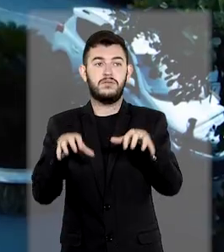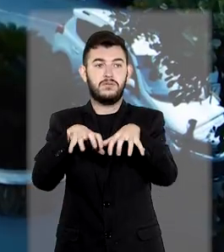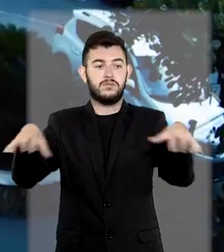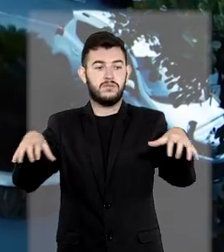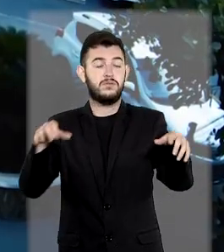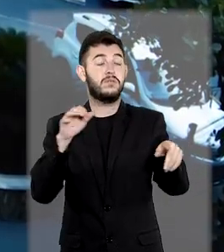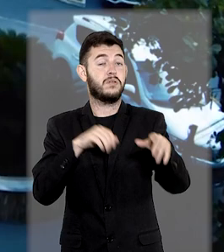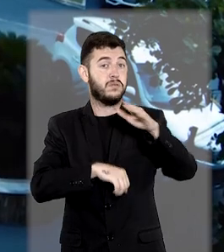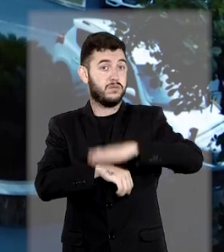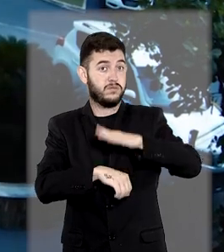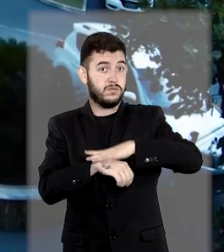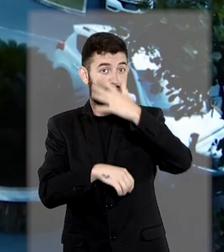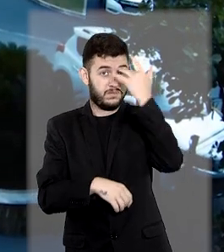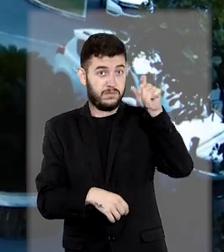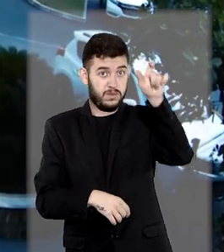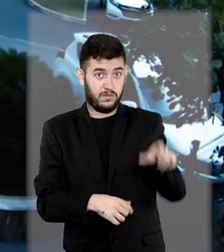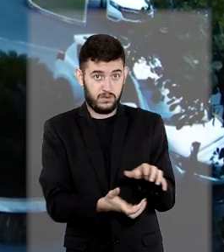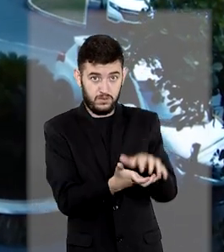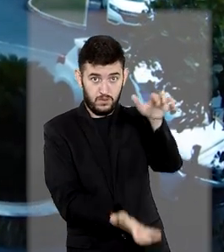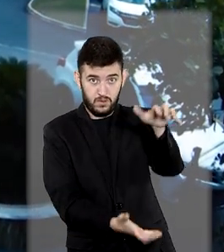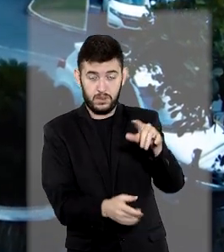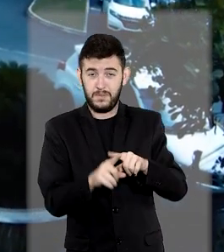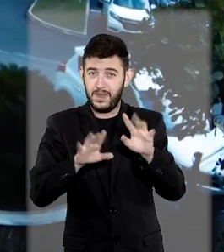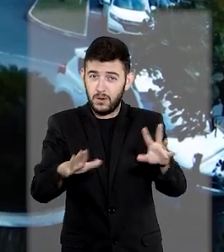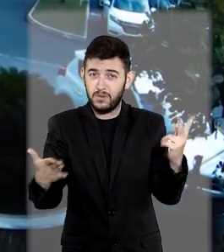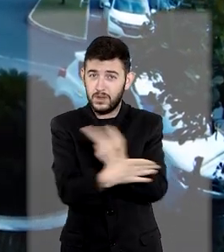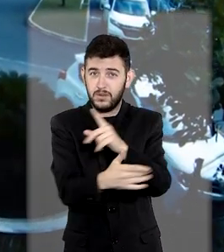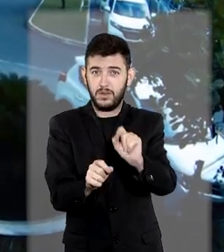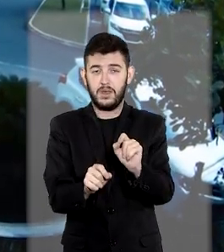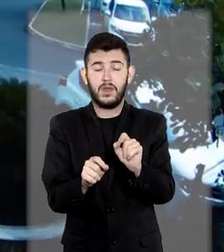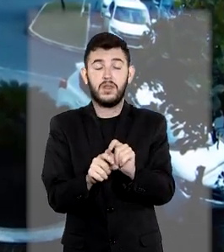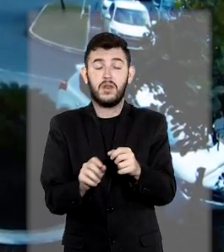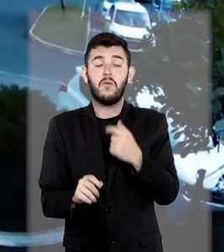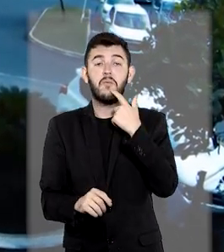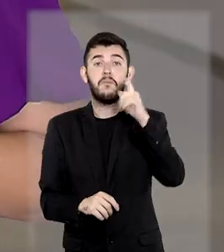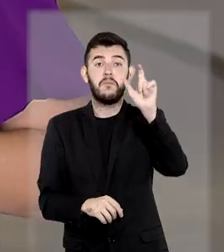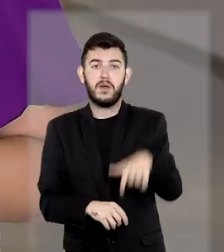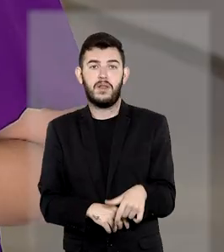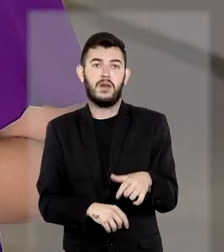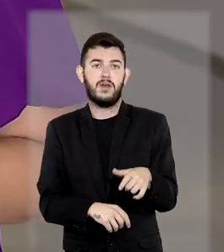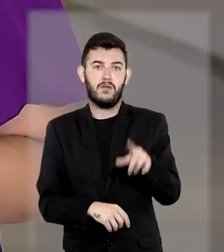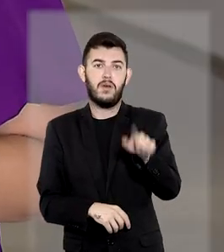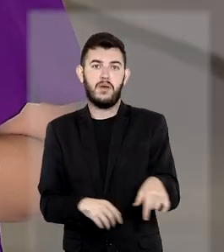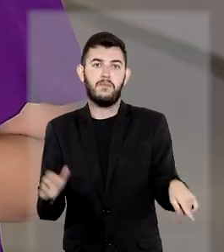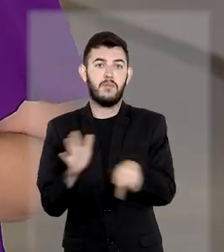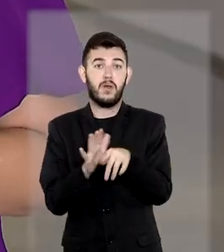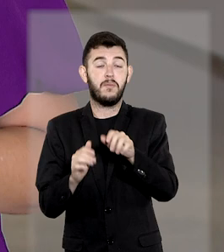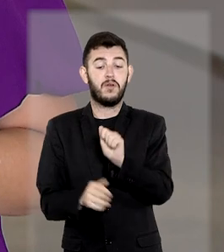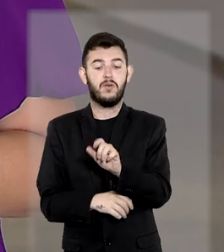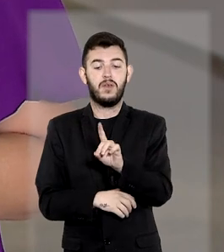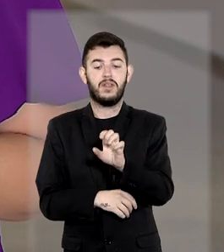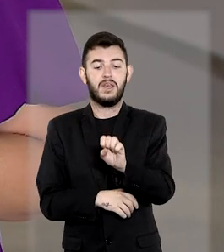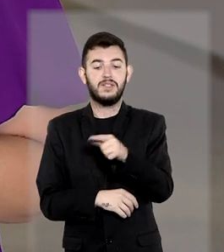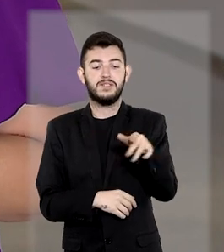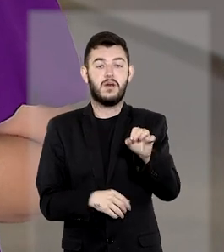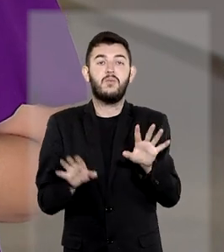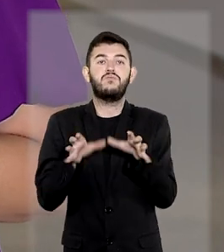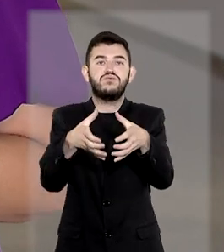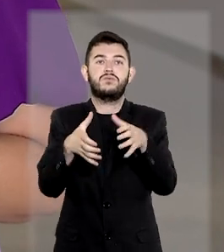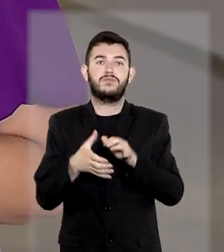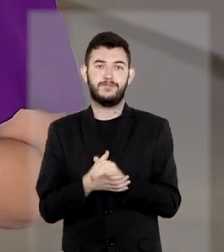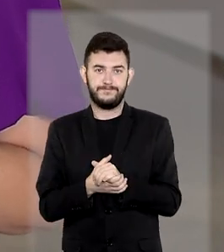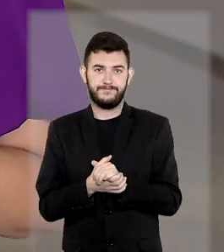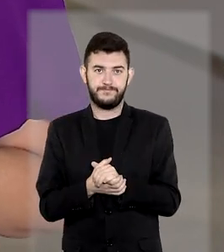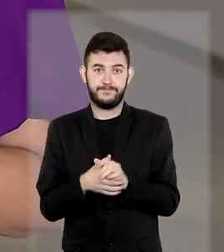aos dependentes idosos, ainda que o plano seja coletivo por adesão. No recurso ao STJ, a operadora de planos